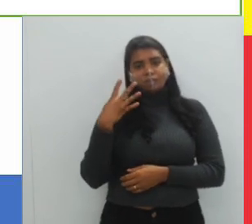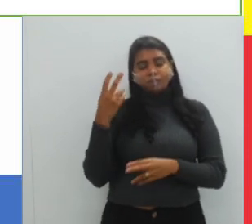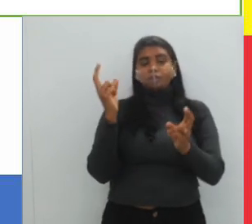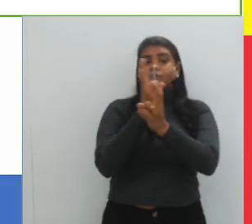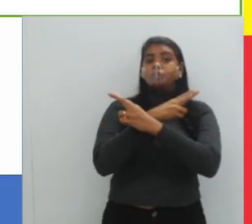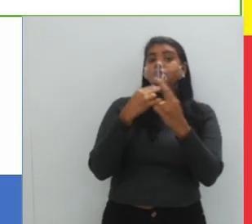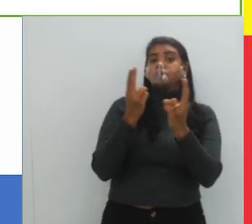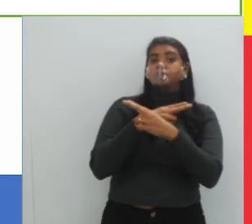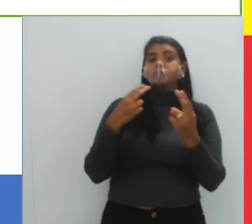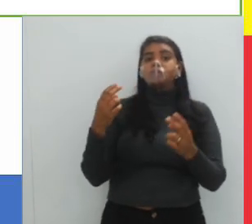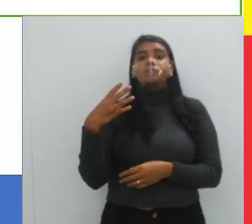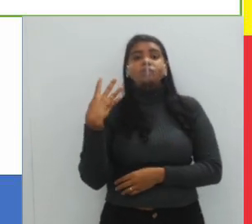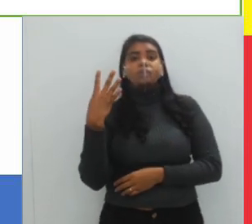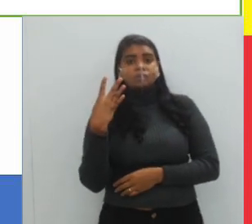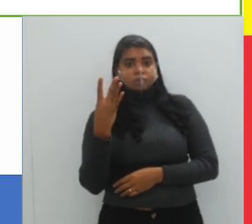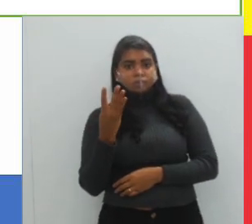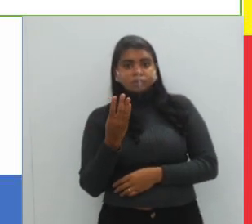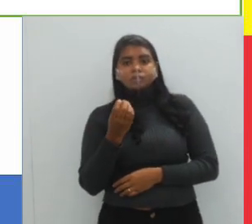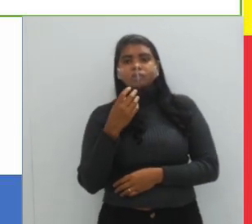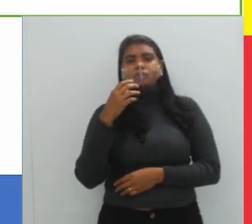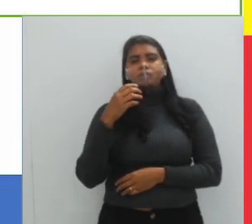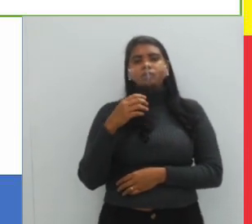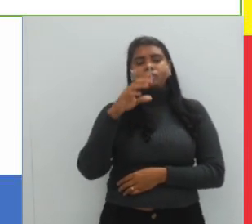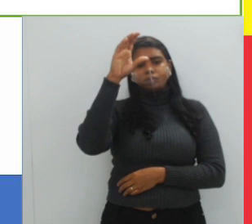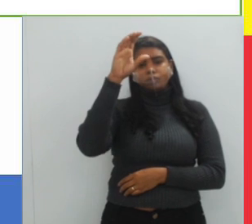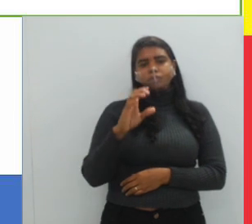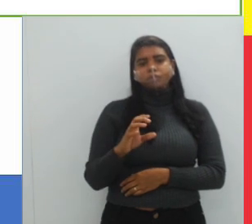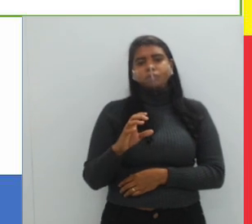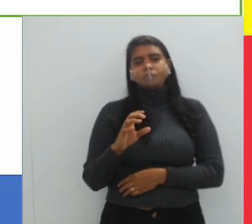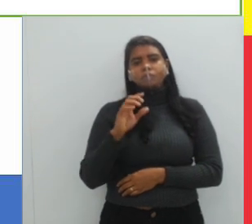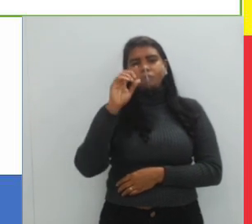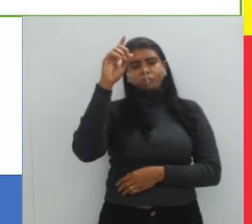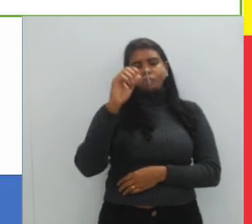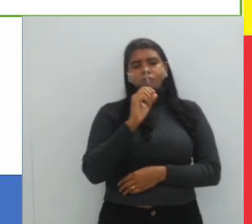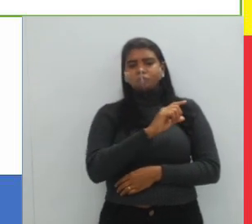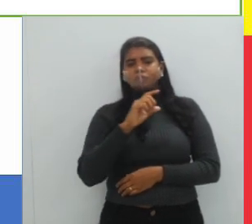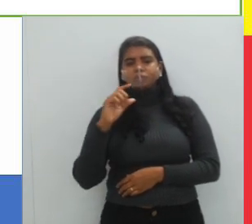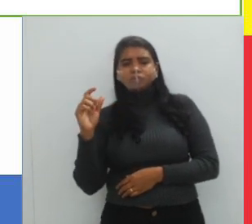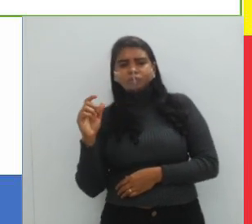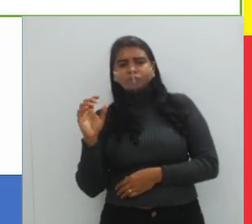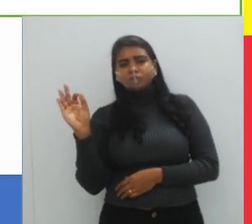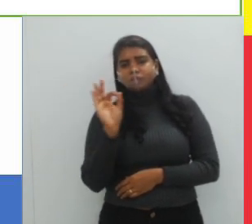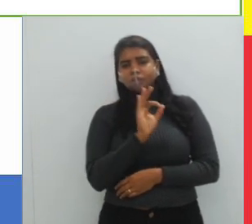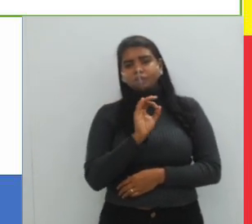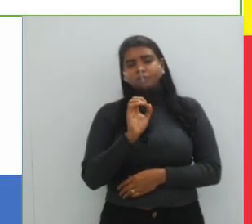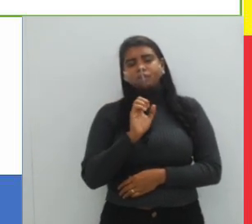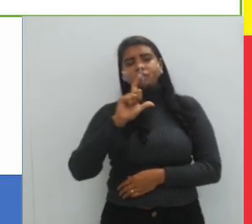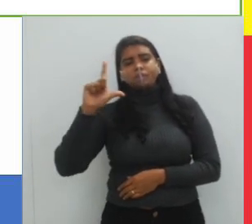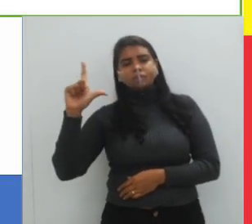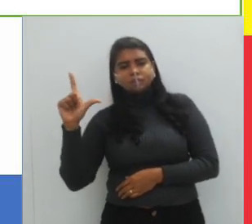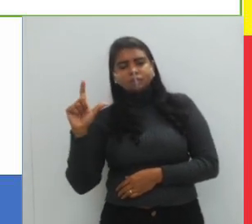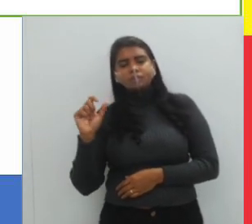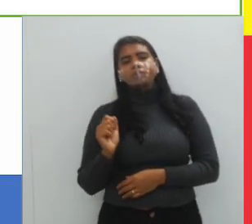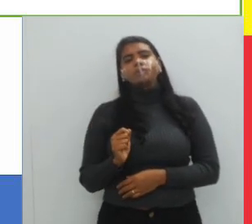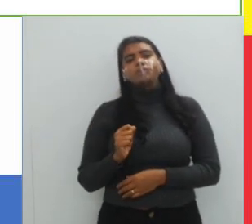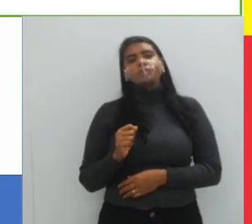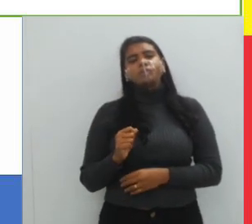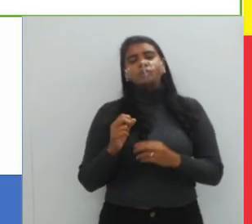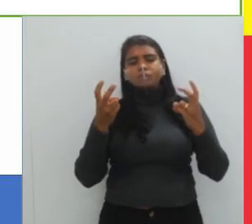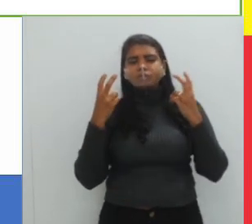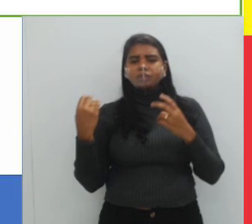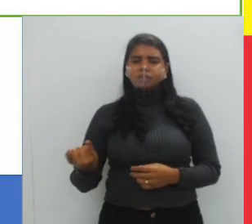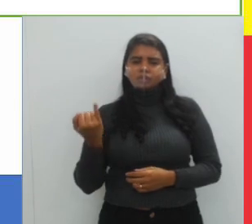os 4 ventos, os 4 pontos cardeais, as 4 estações. Mas vamos ver uma coisa importante, um alerta